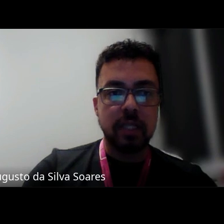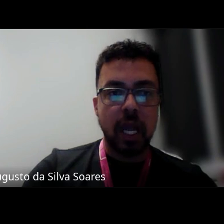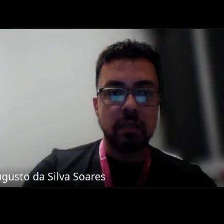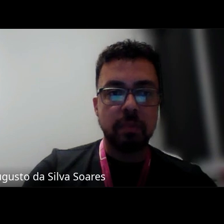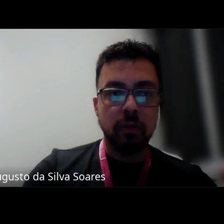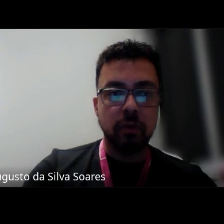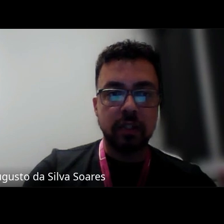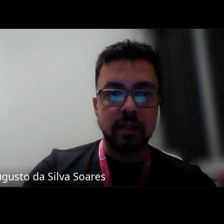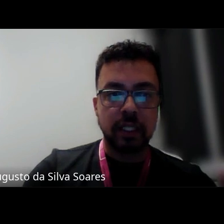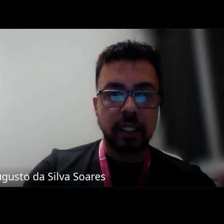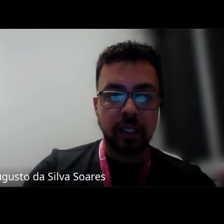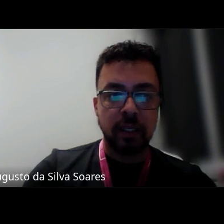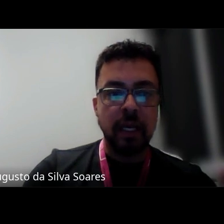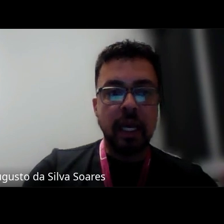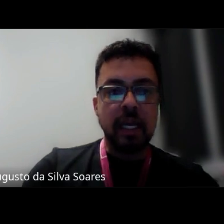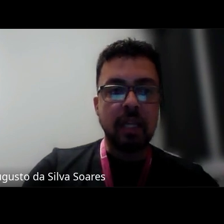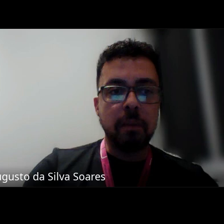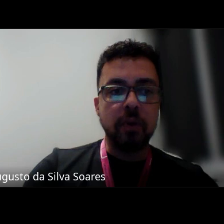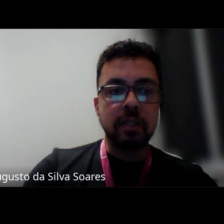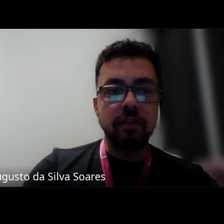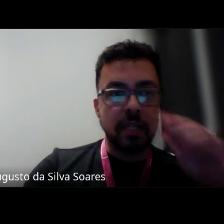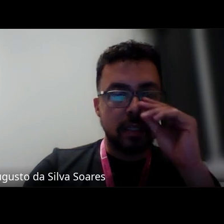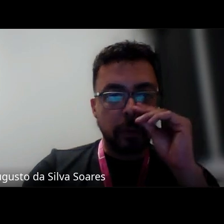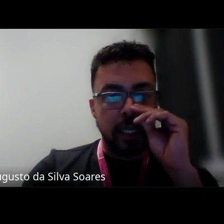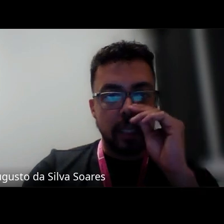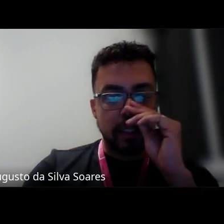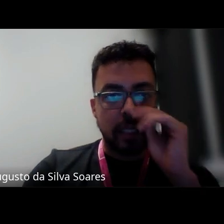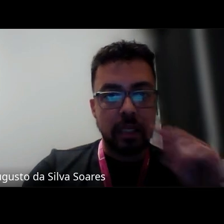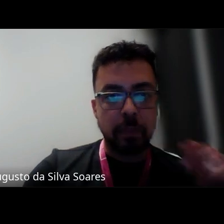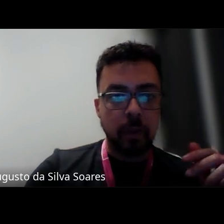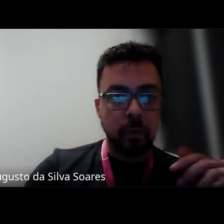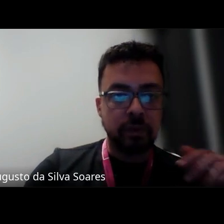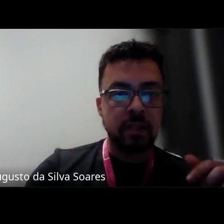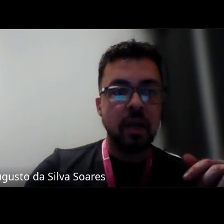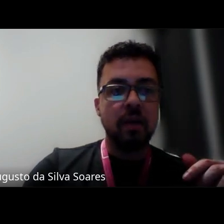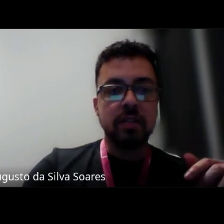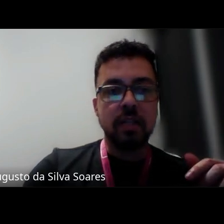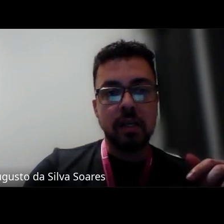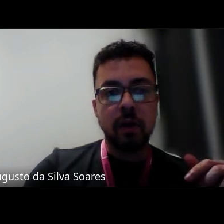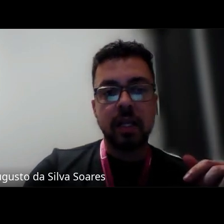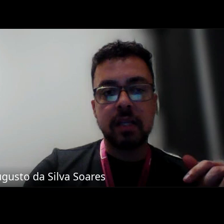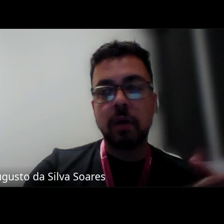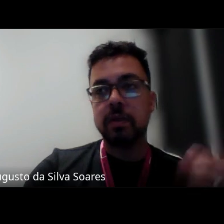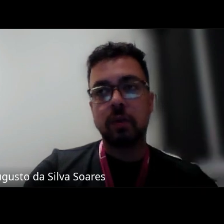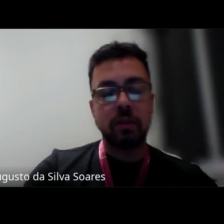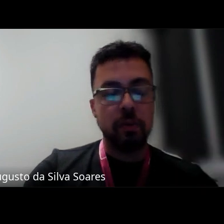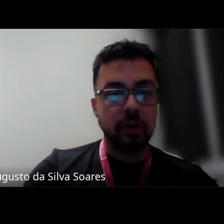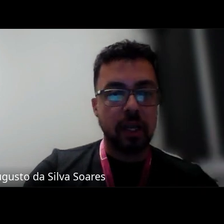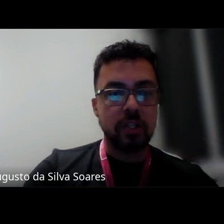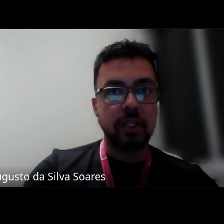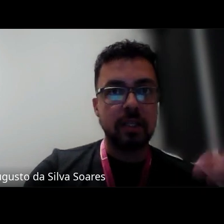essas 3 perguntas aqui, e aí depois que vocês responderem essas 3 perguntas, vocês irão analisar uma